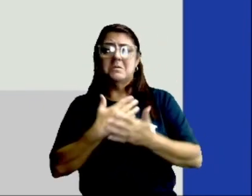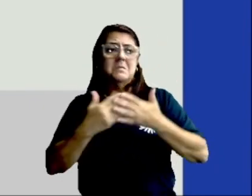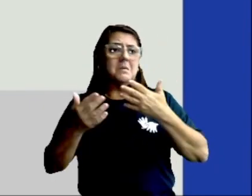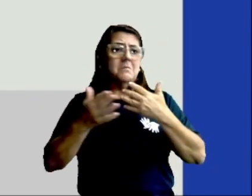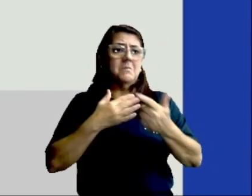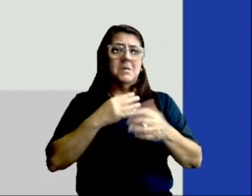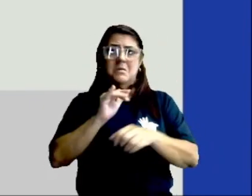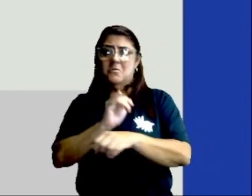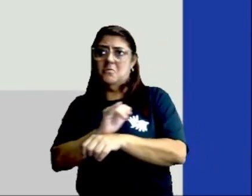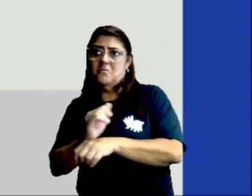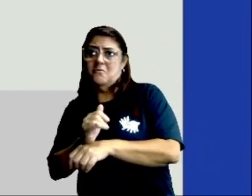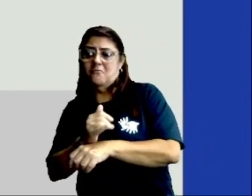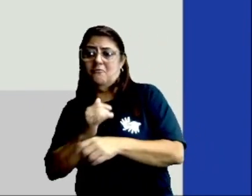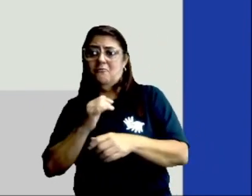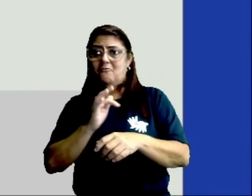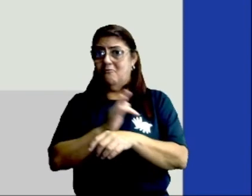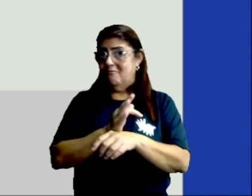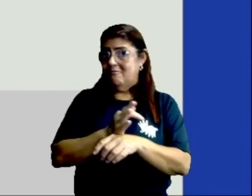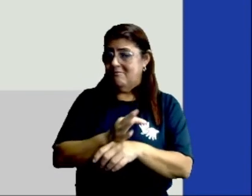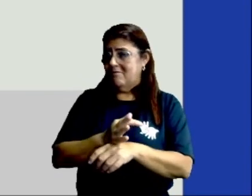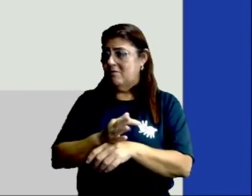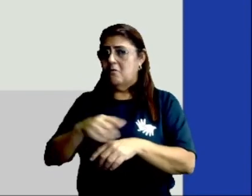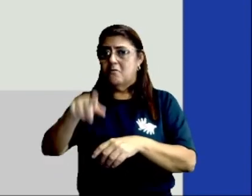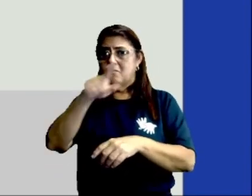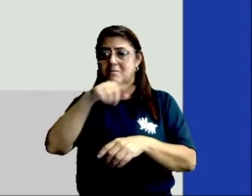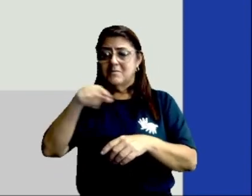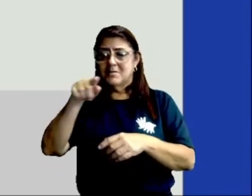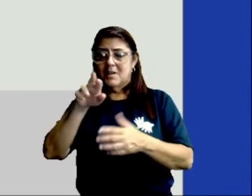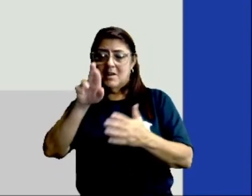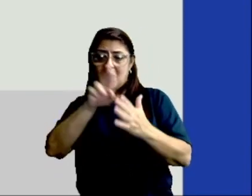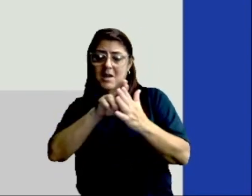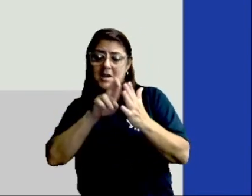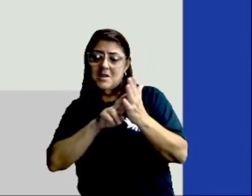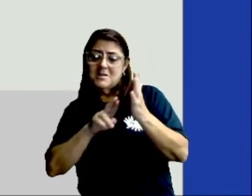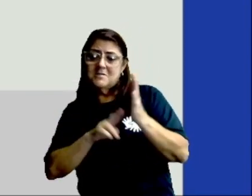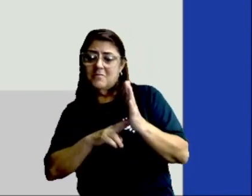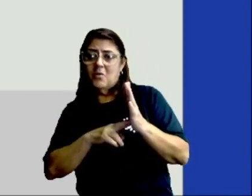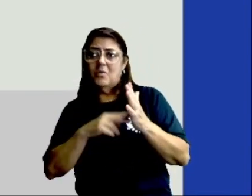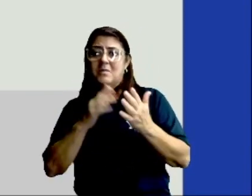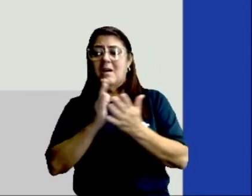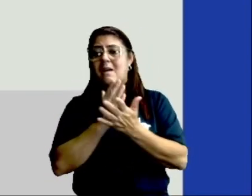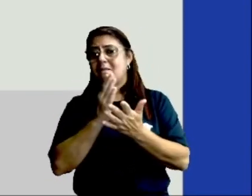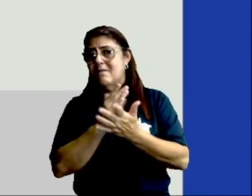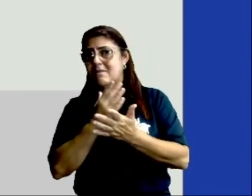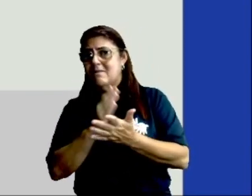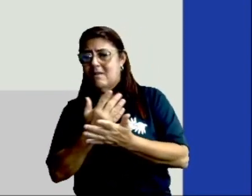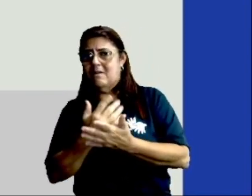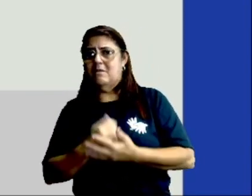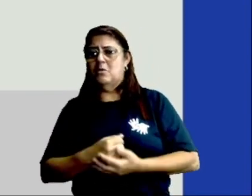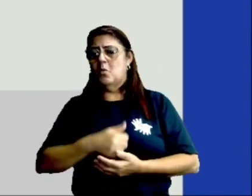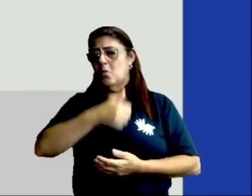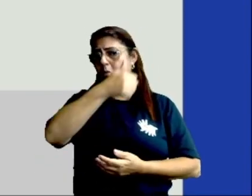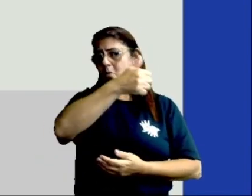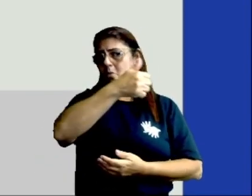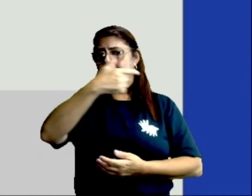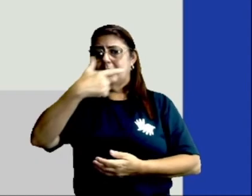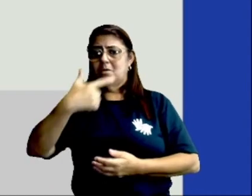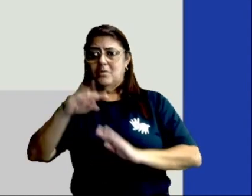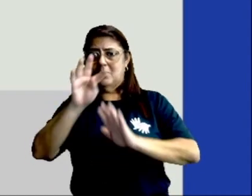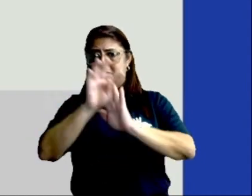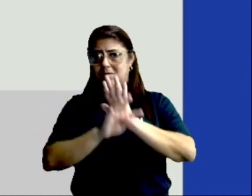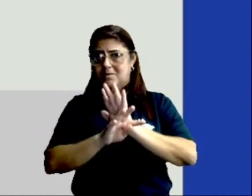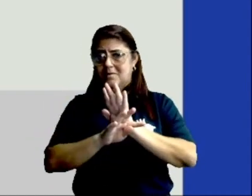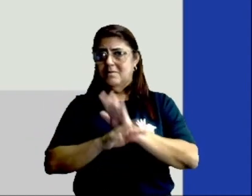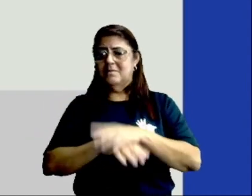tá certo? E aí você pode responder aí no seu caderno essas reflexões aí, do texto 1 e do texto 2, tá